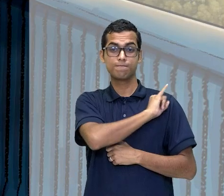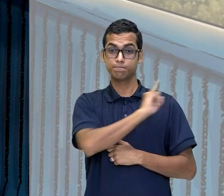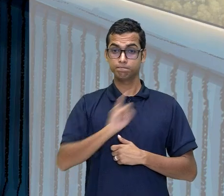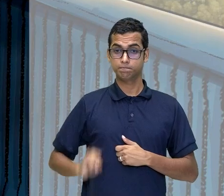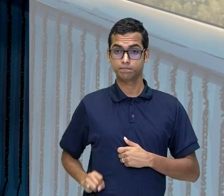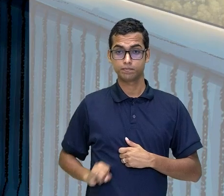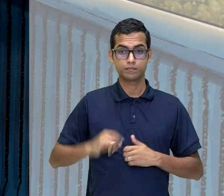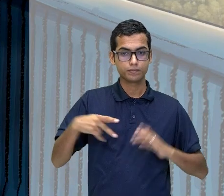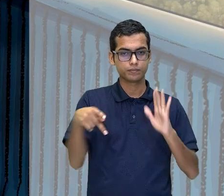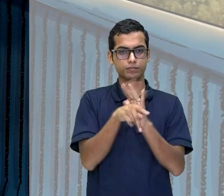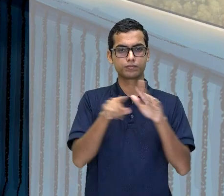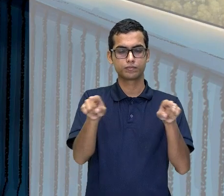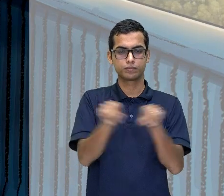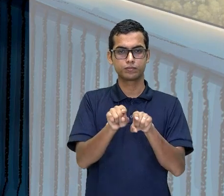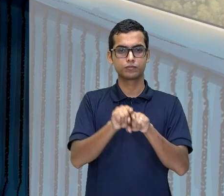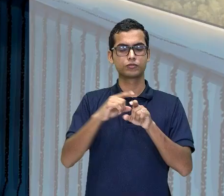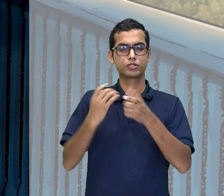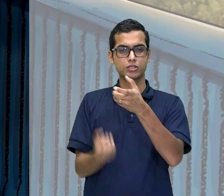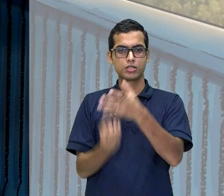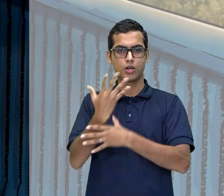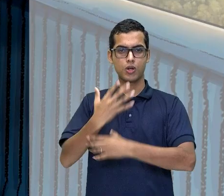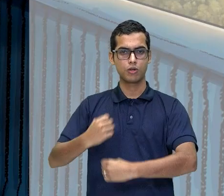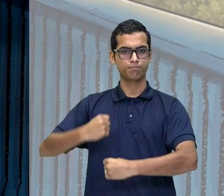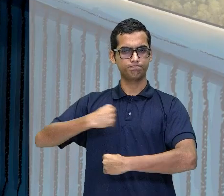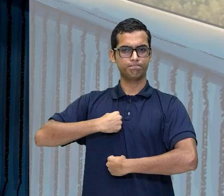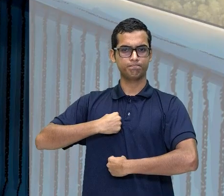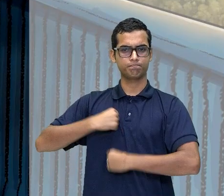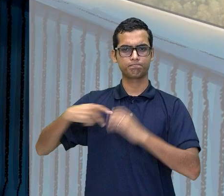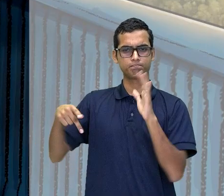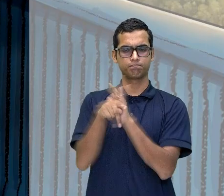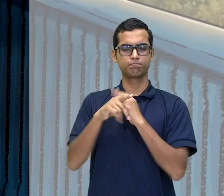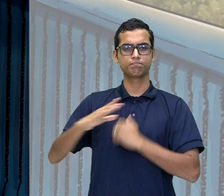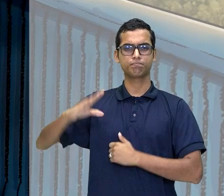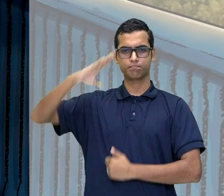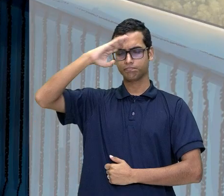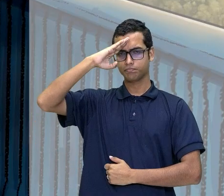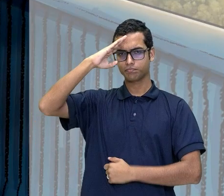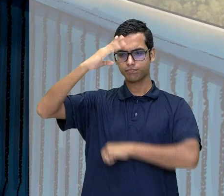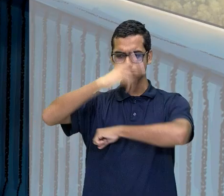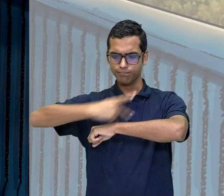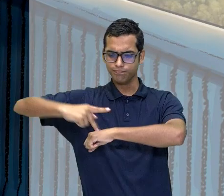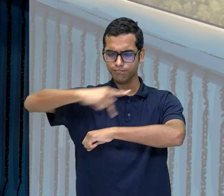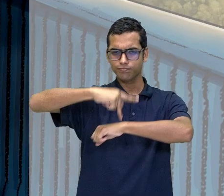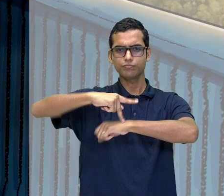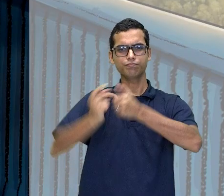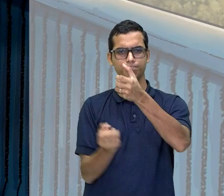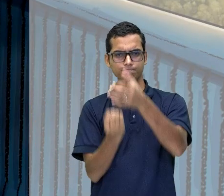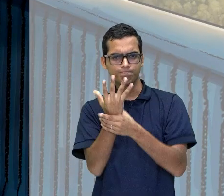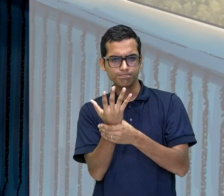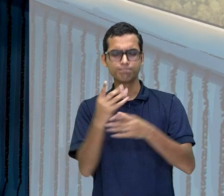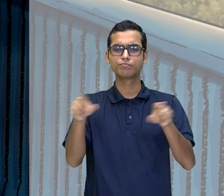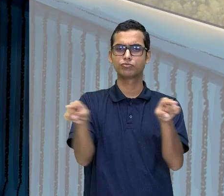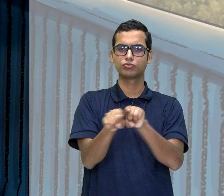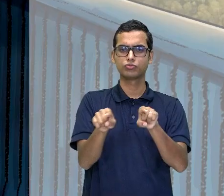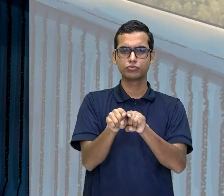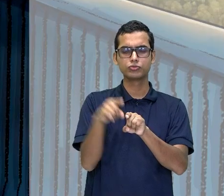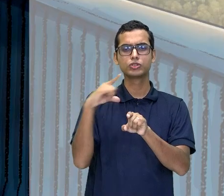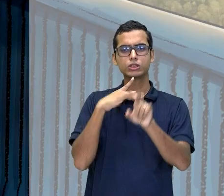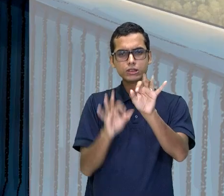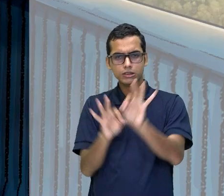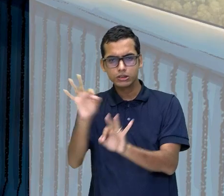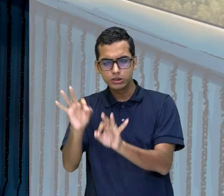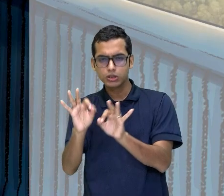foi fundada, por assim dizer, e os grandes fazendeiros começaram então a se armar suas milícias para ajudar o governo